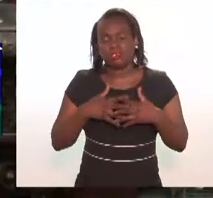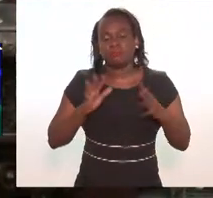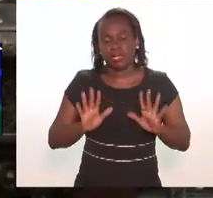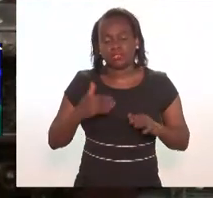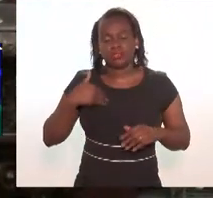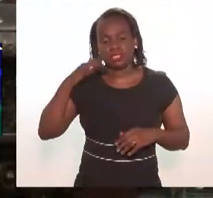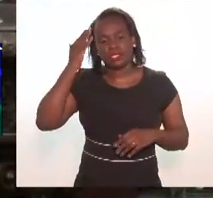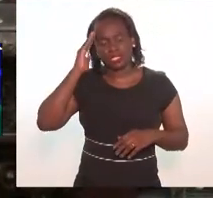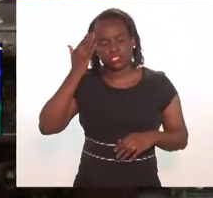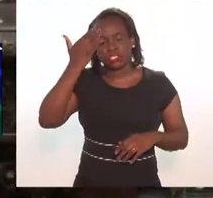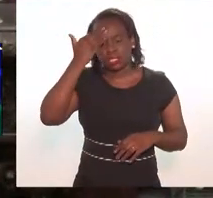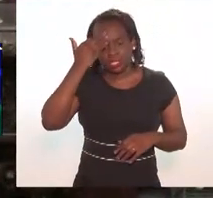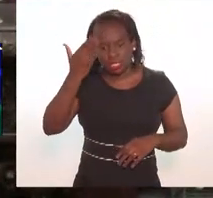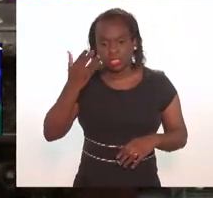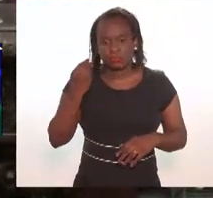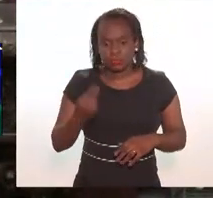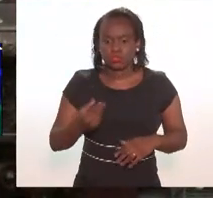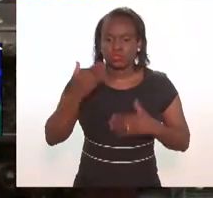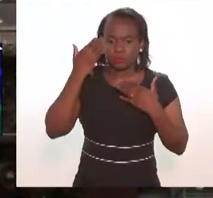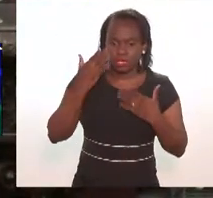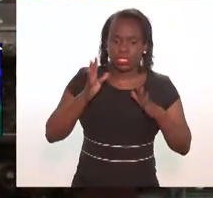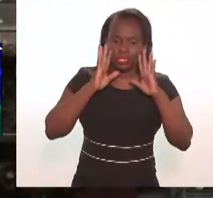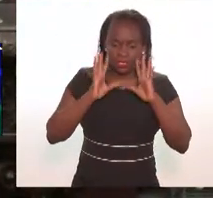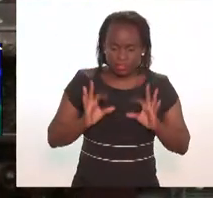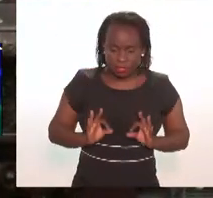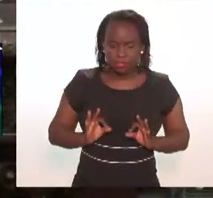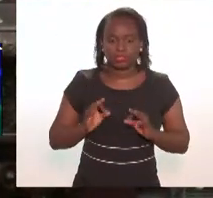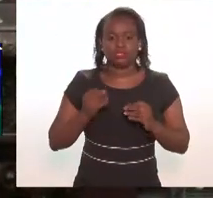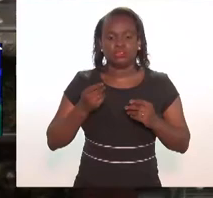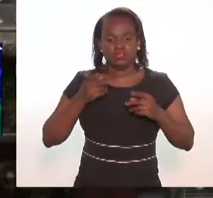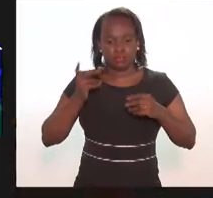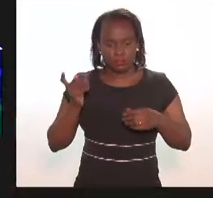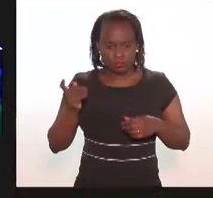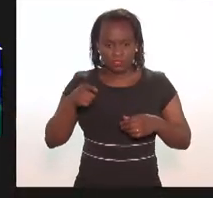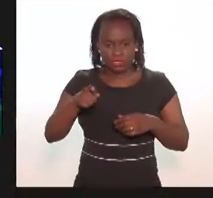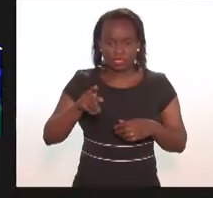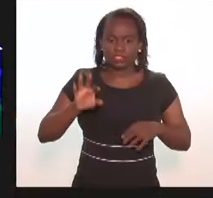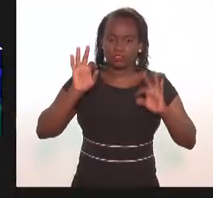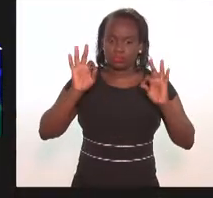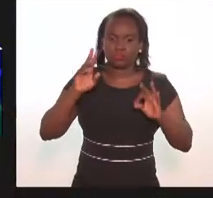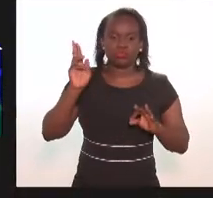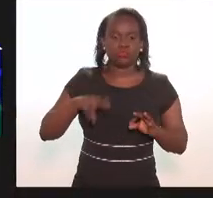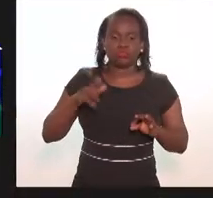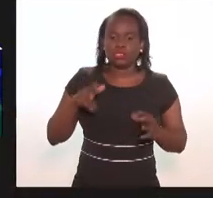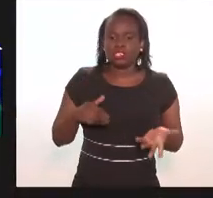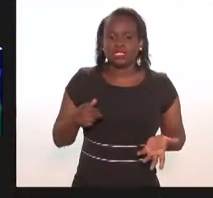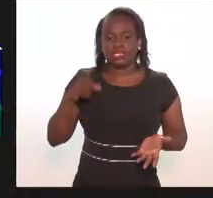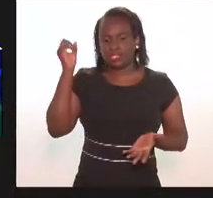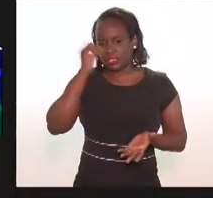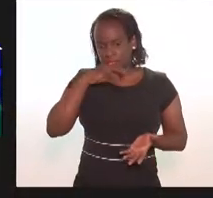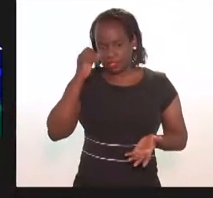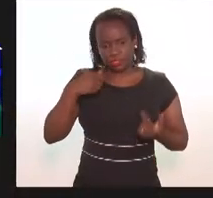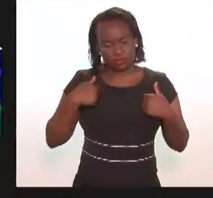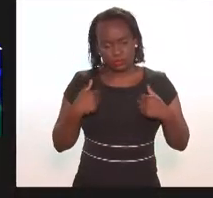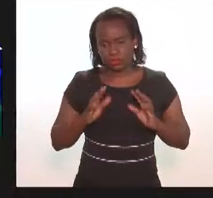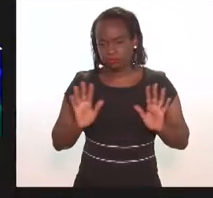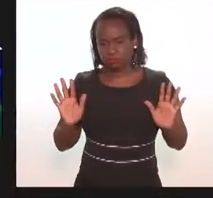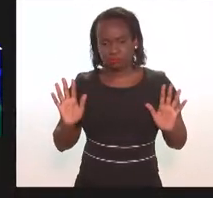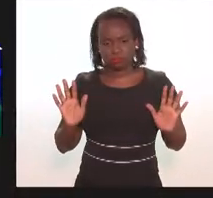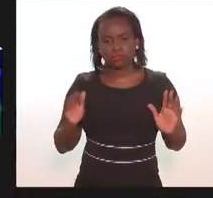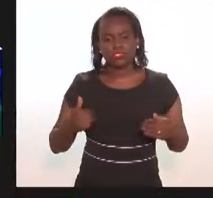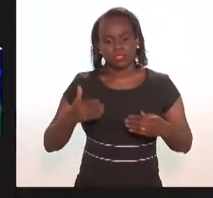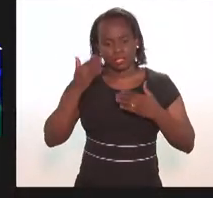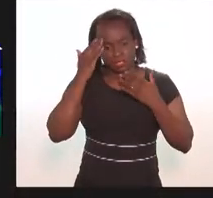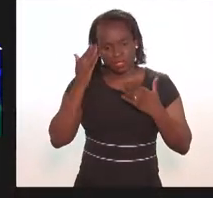entendo, agradeço, muito obrigado pela atenção e Vossa Excelência nunca será deselegante comigo. Está exercendo a